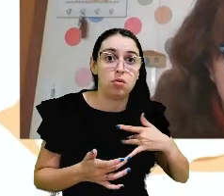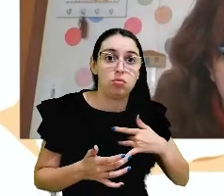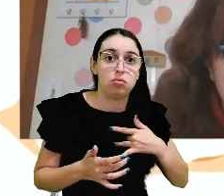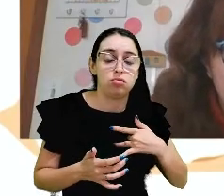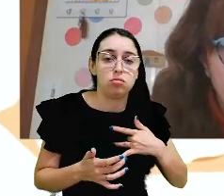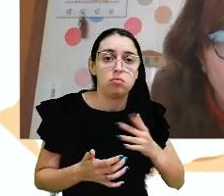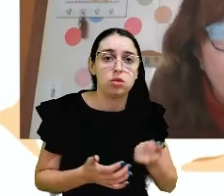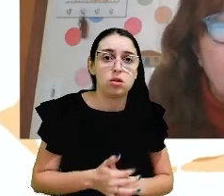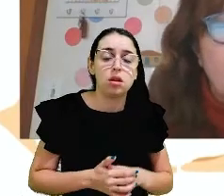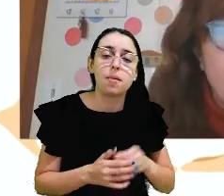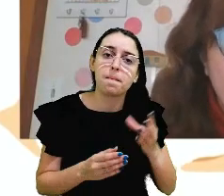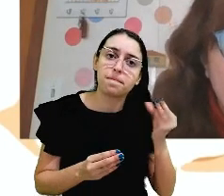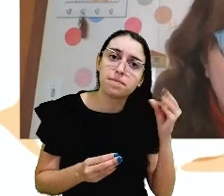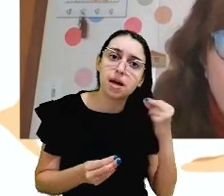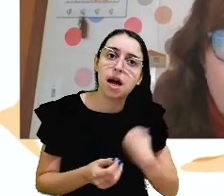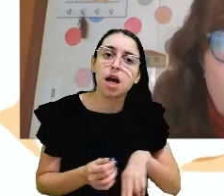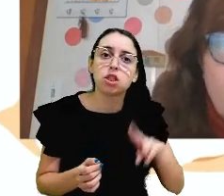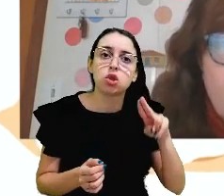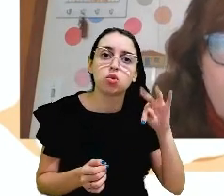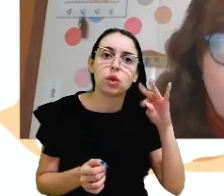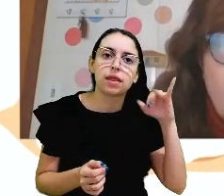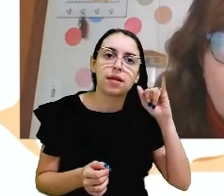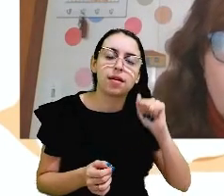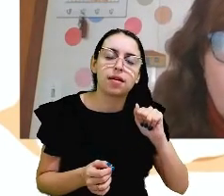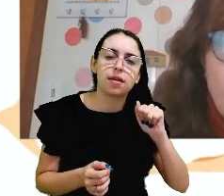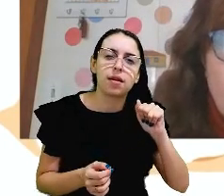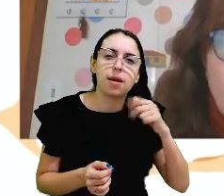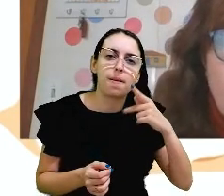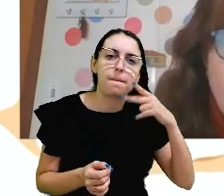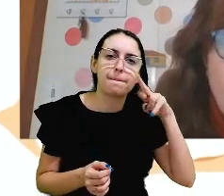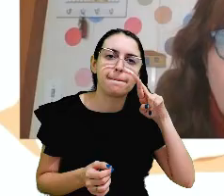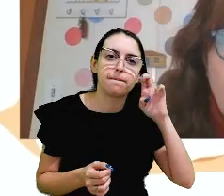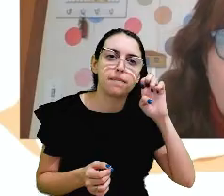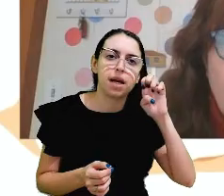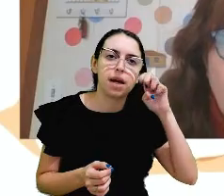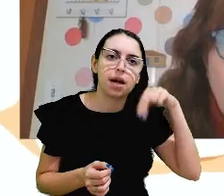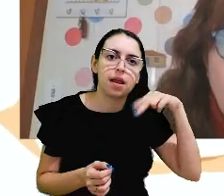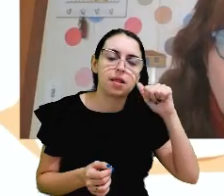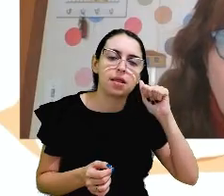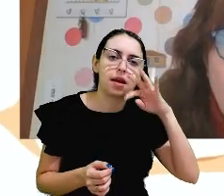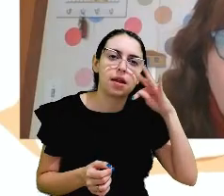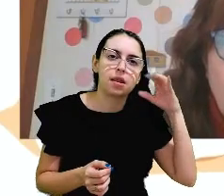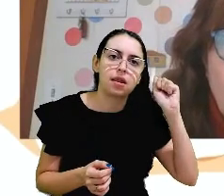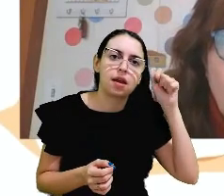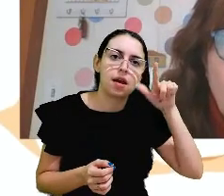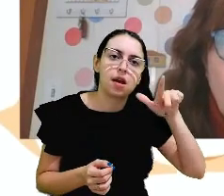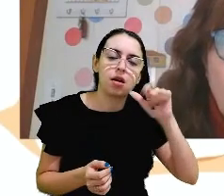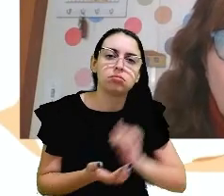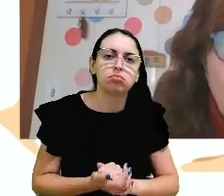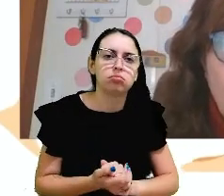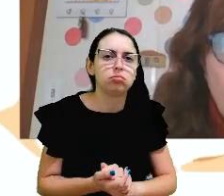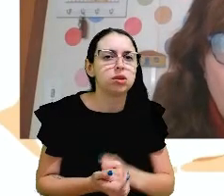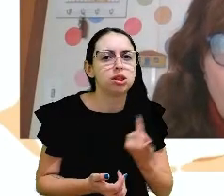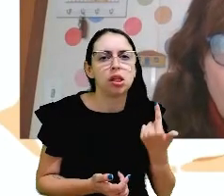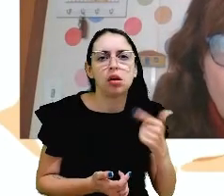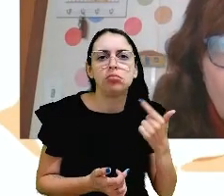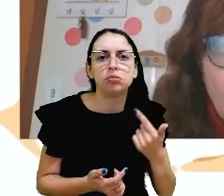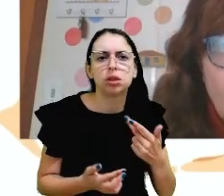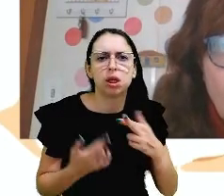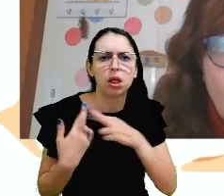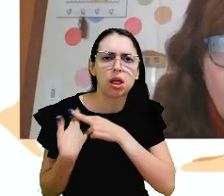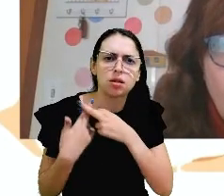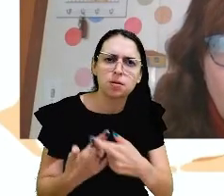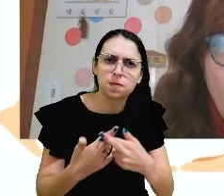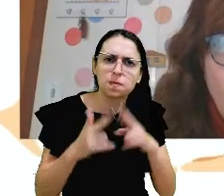UTI neonatal, porque as cesáreas agendadas não estão respeitando